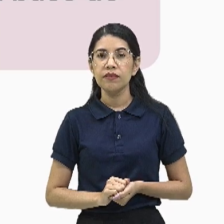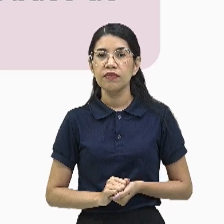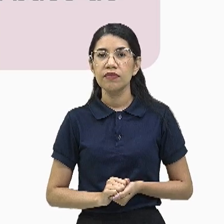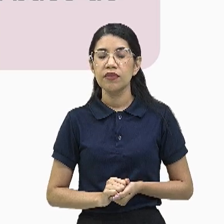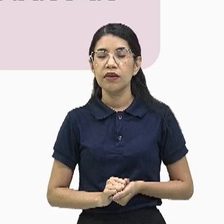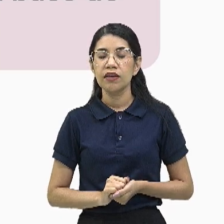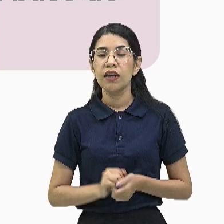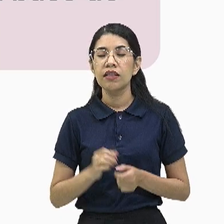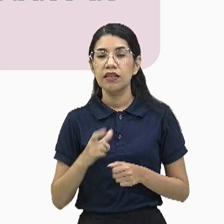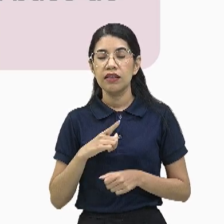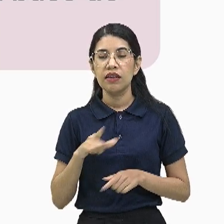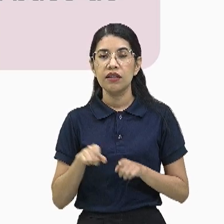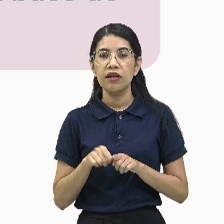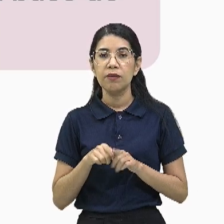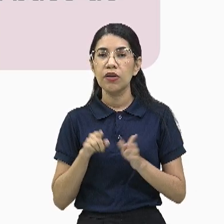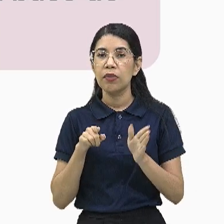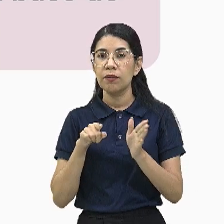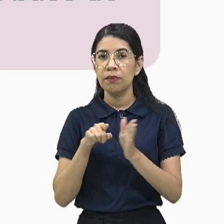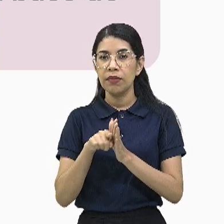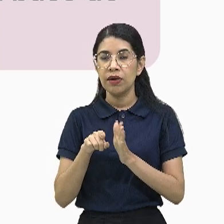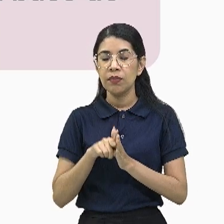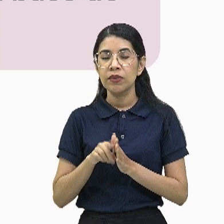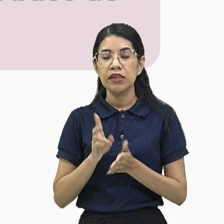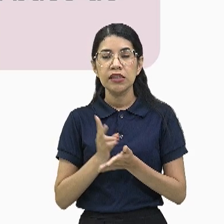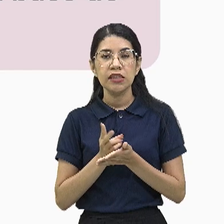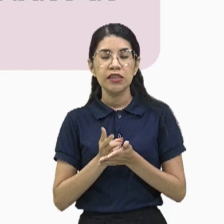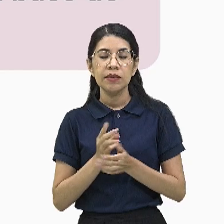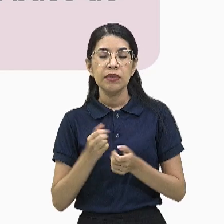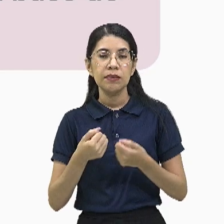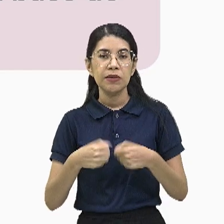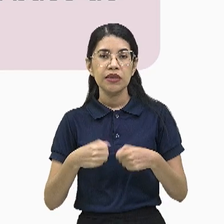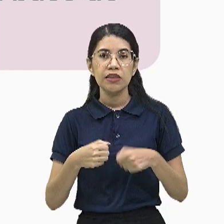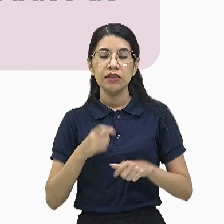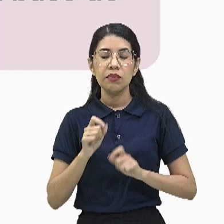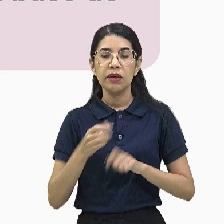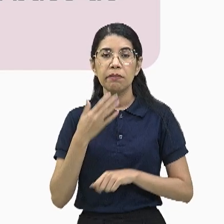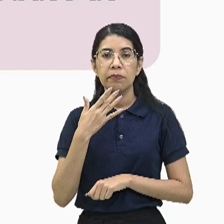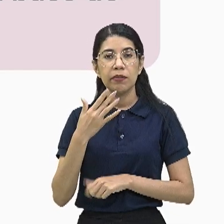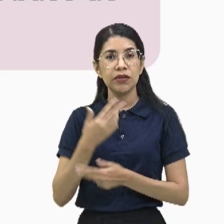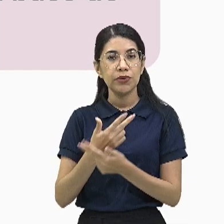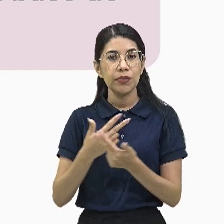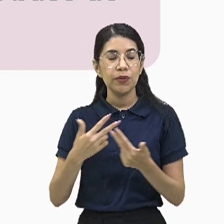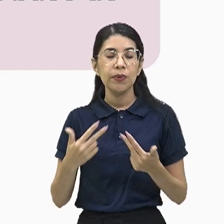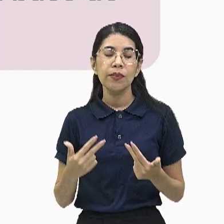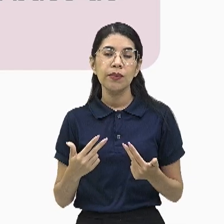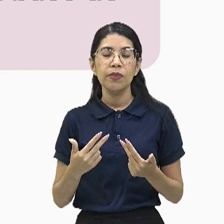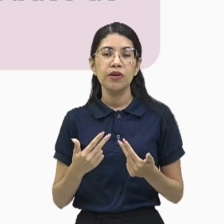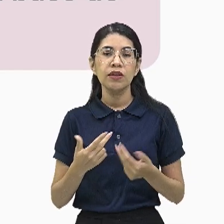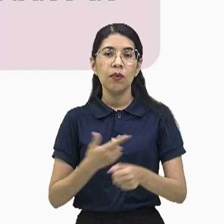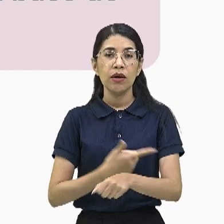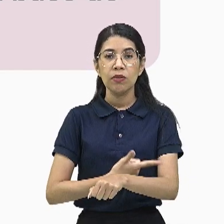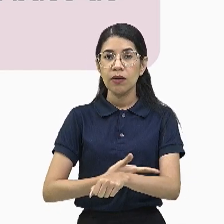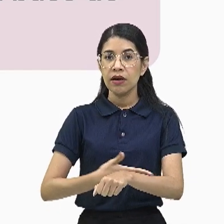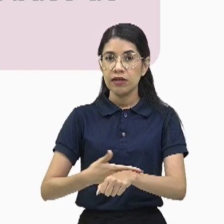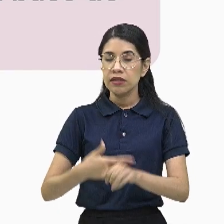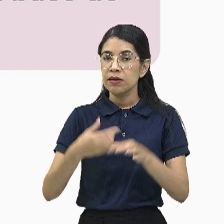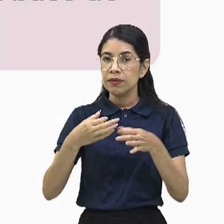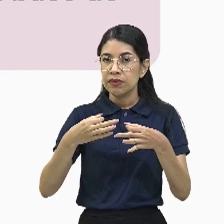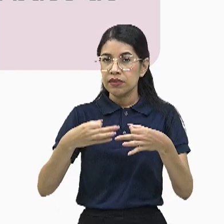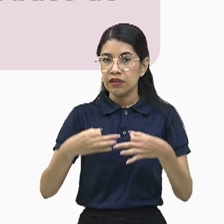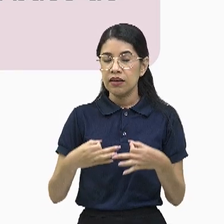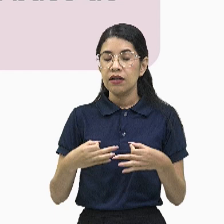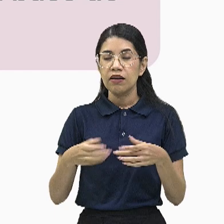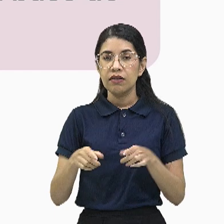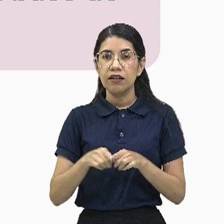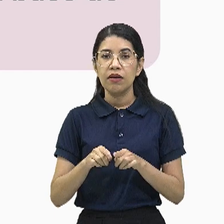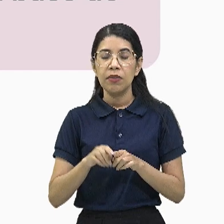de pergunta. Todas as vezes que eu precisar pedir algo para alguém de forma educada, tá bom? Então, can